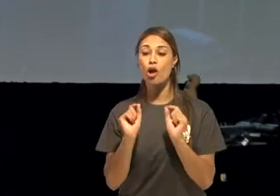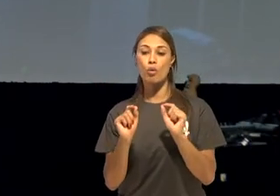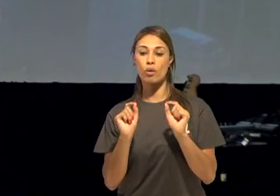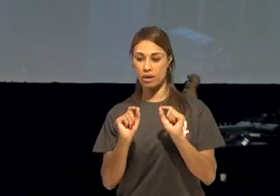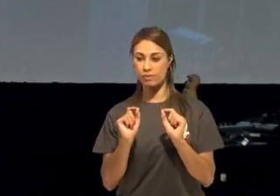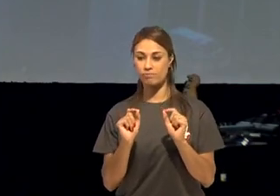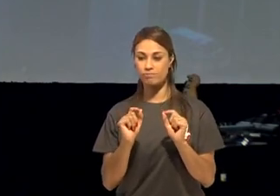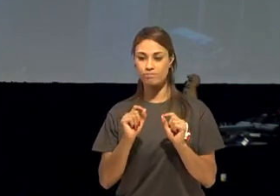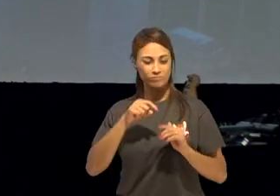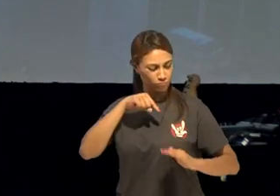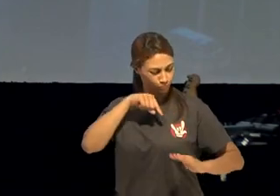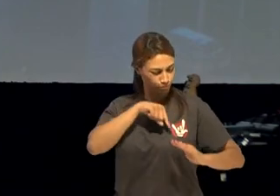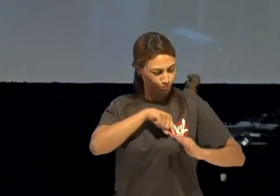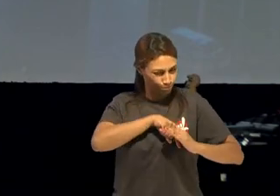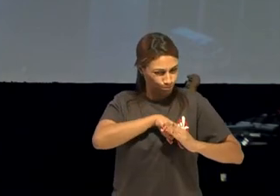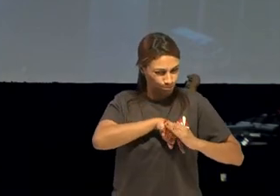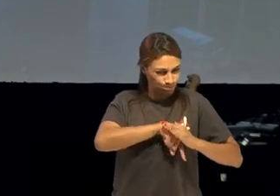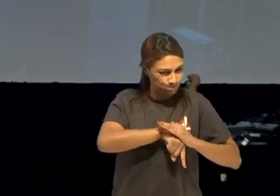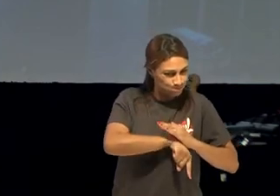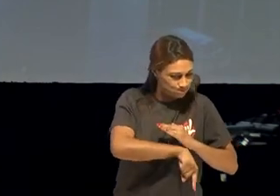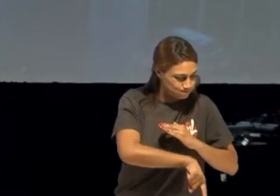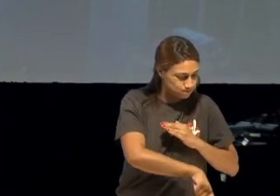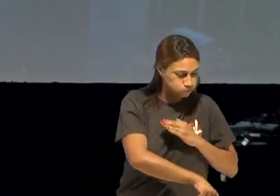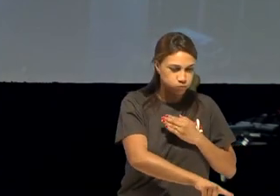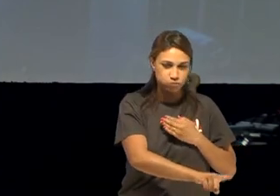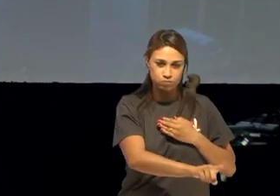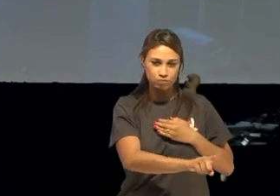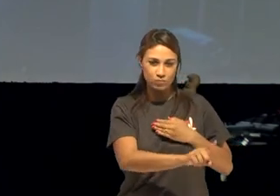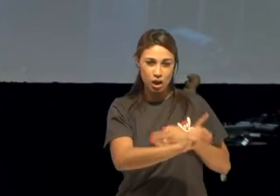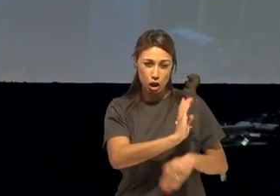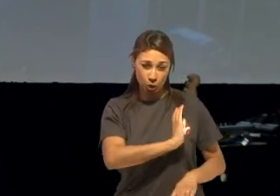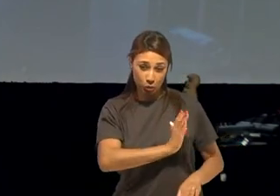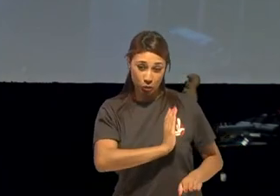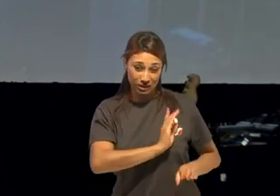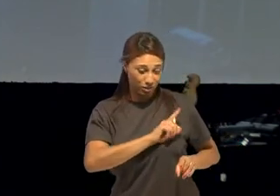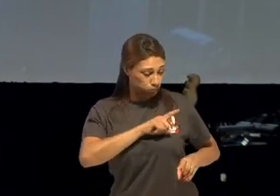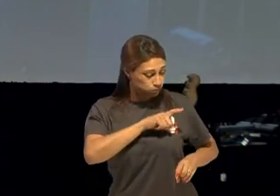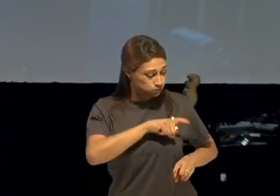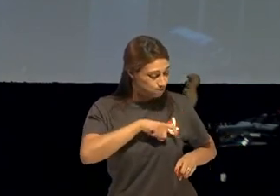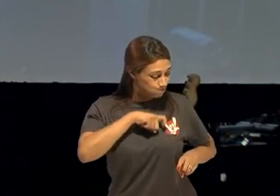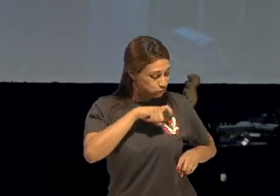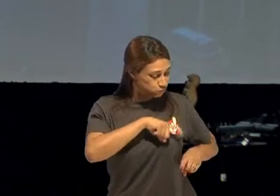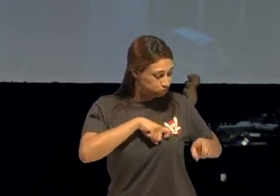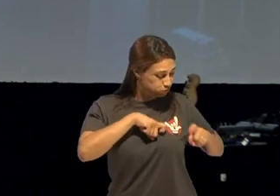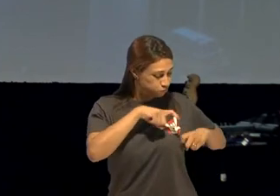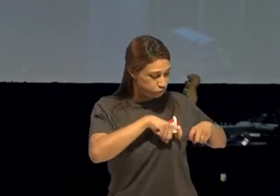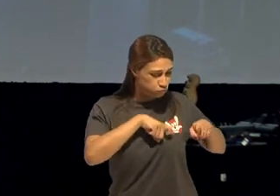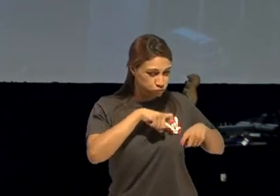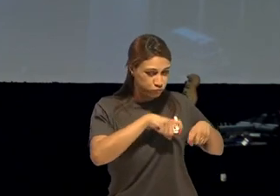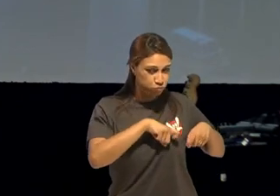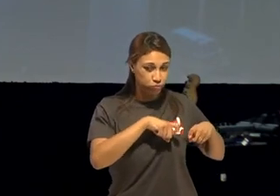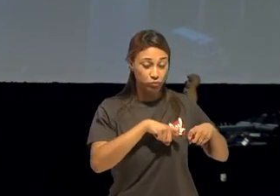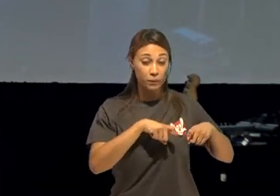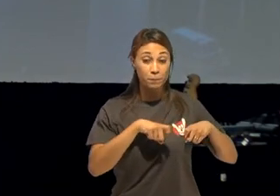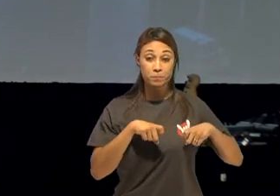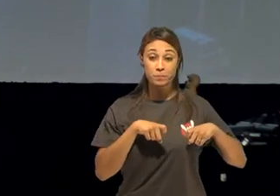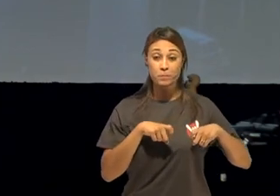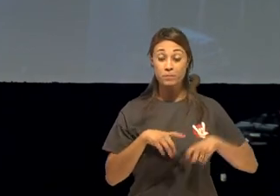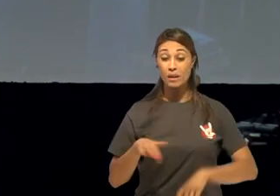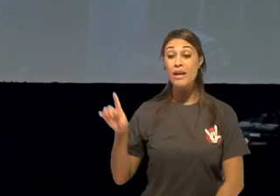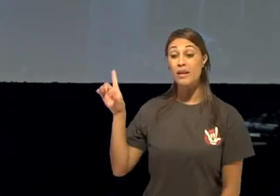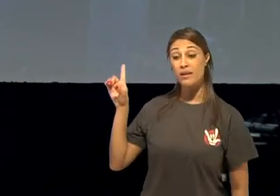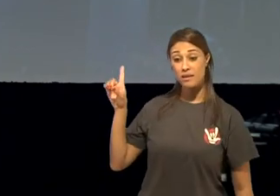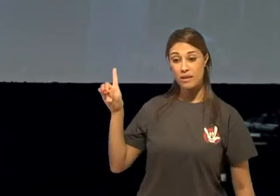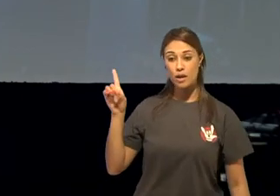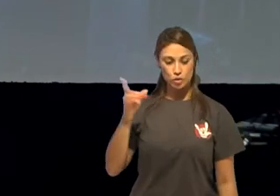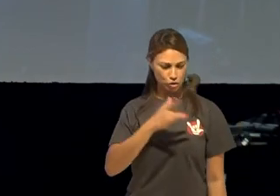que ser cavado, e não há nada que doa mais do que ser cavado por Deus. Esses dias